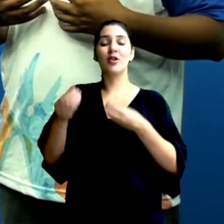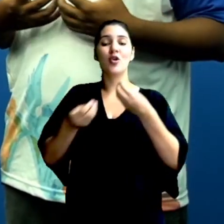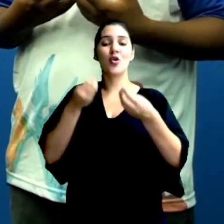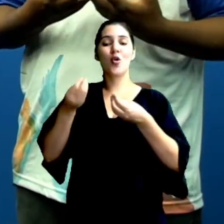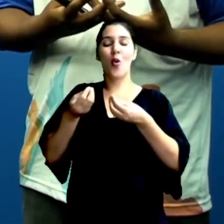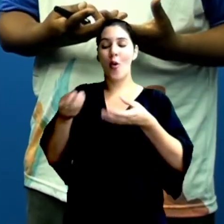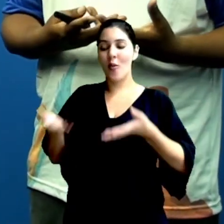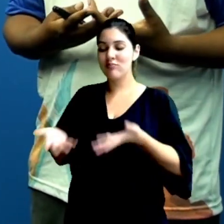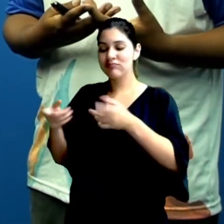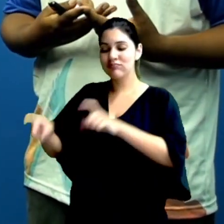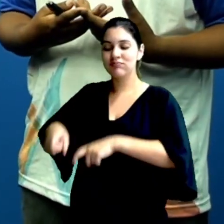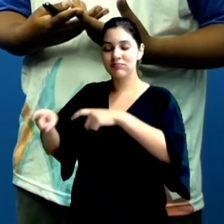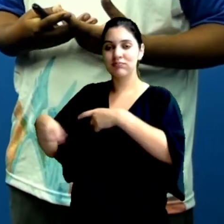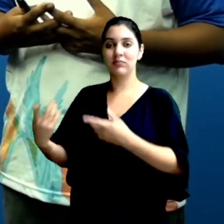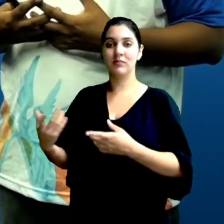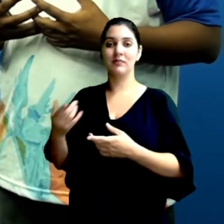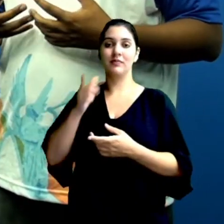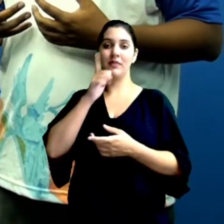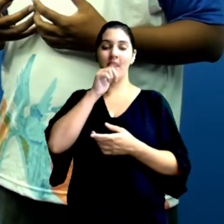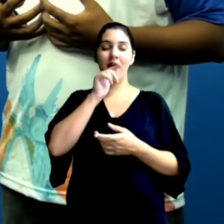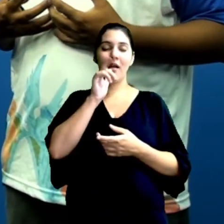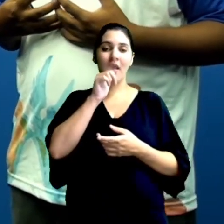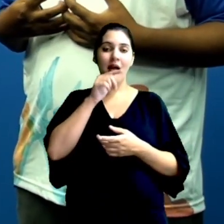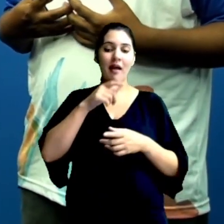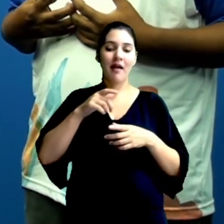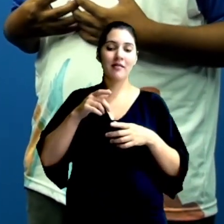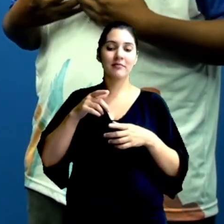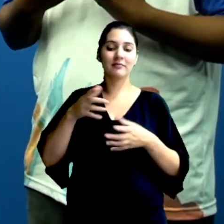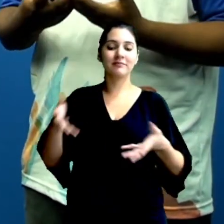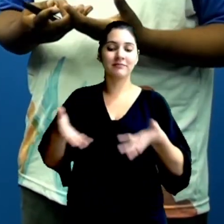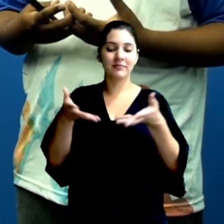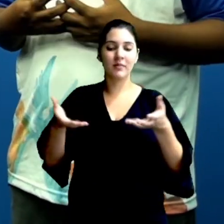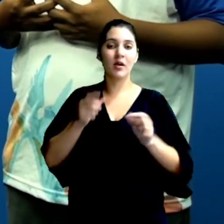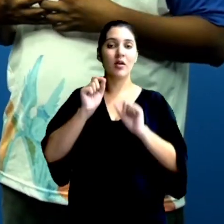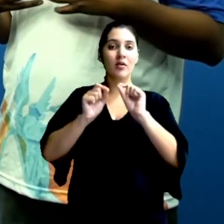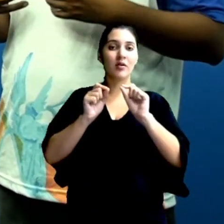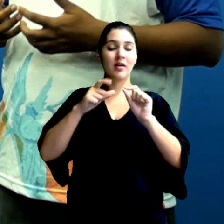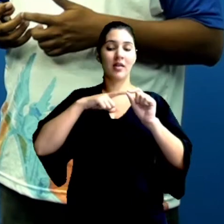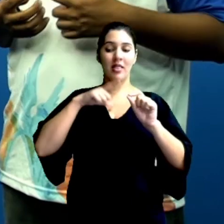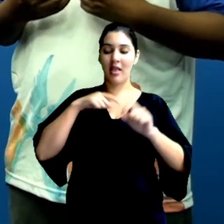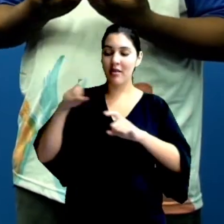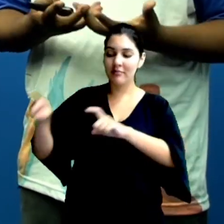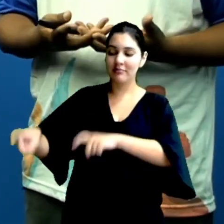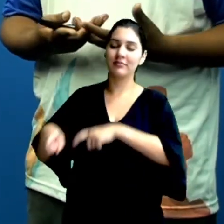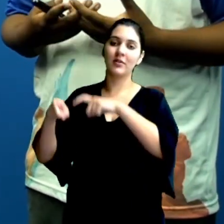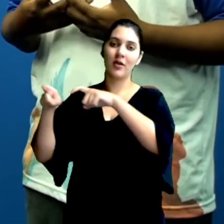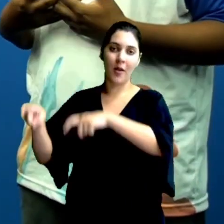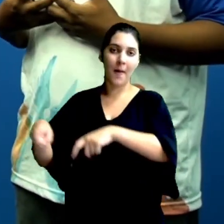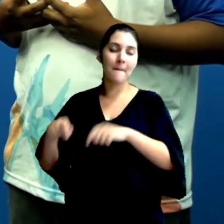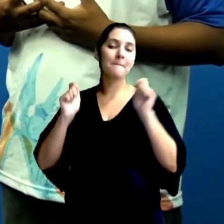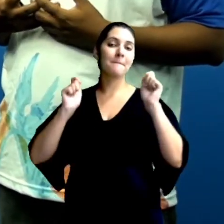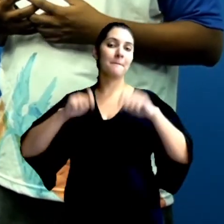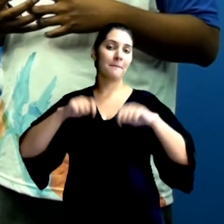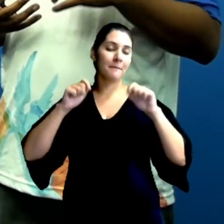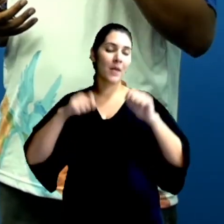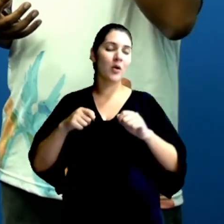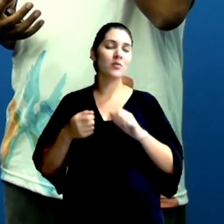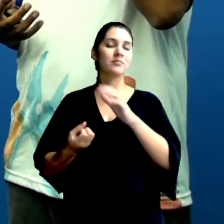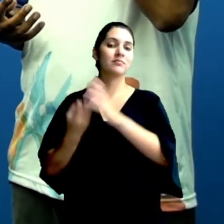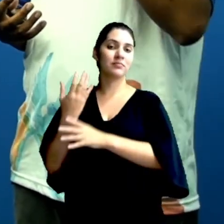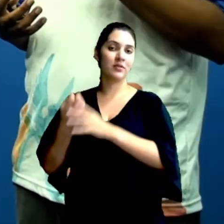que vá proporcionar que haja ali agricultura, que você possa produzir mais do seu